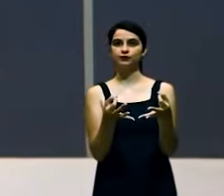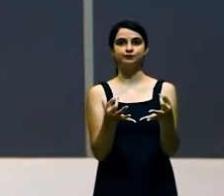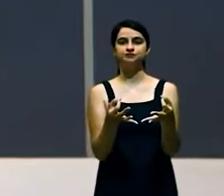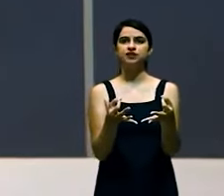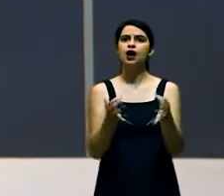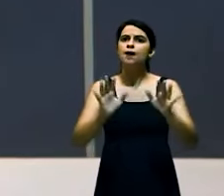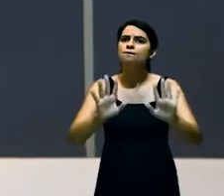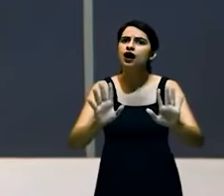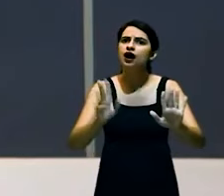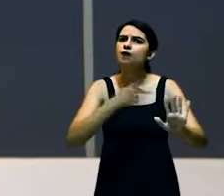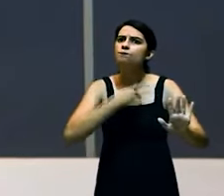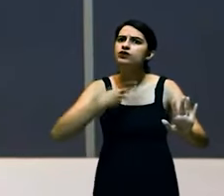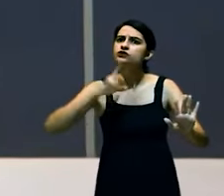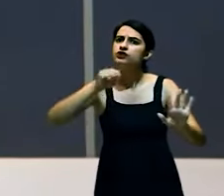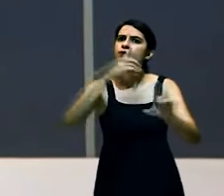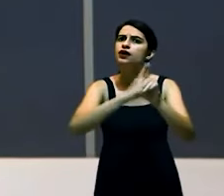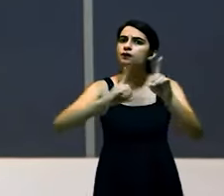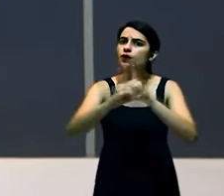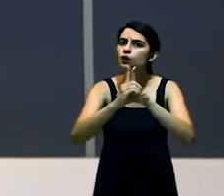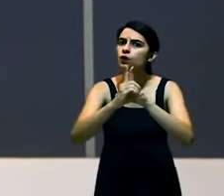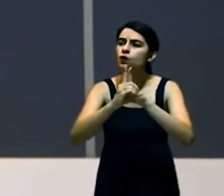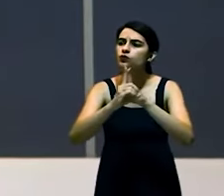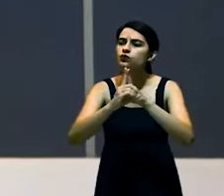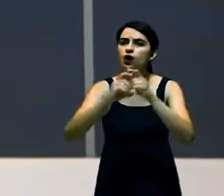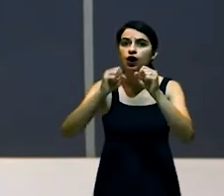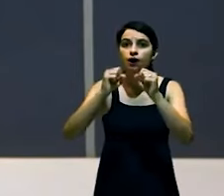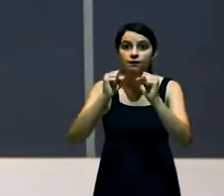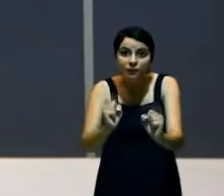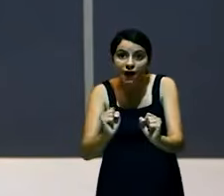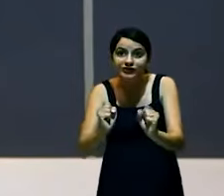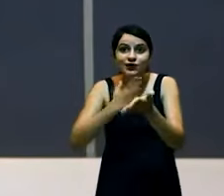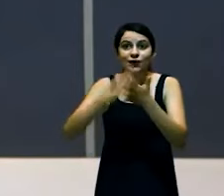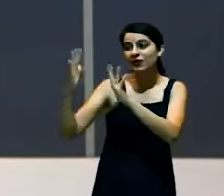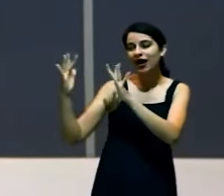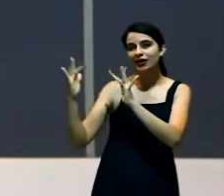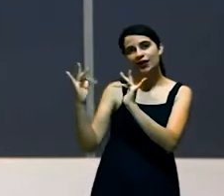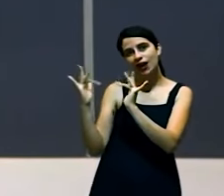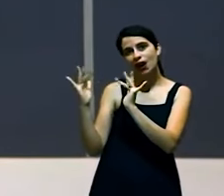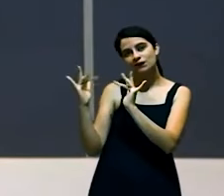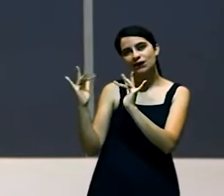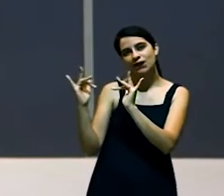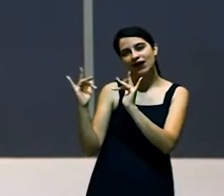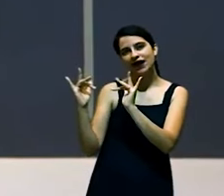Pastor, mas e quando acabar o culto? Dentro da igreja também não cabe ficar passando mão em cabelo.